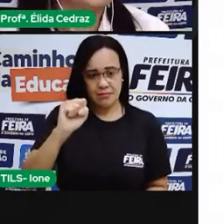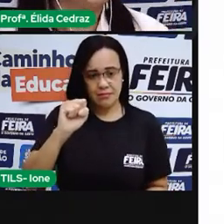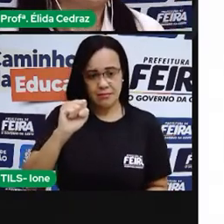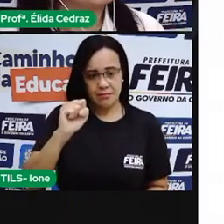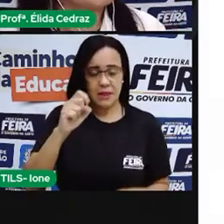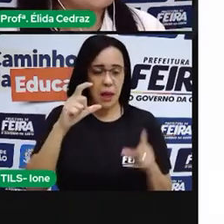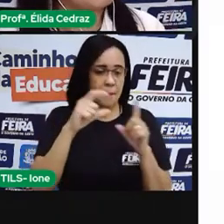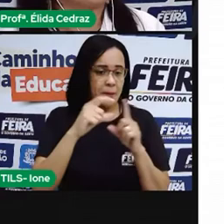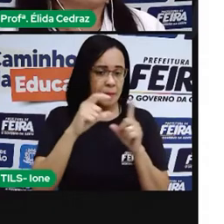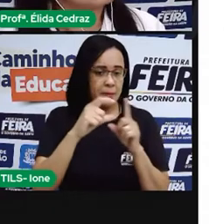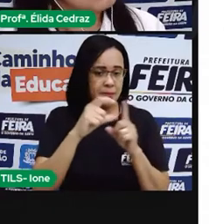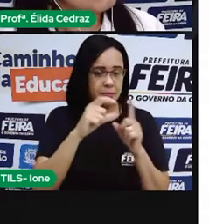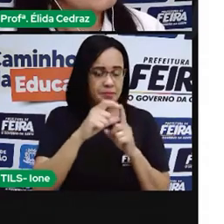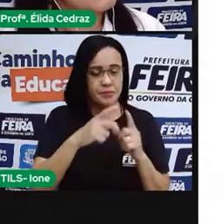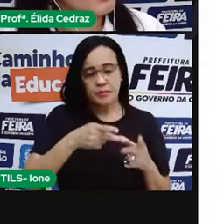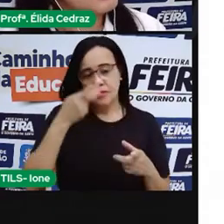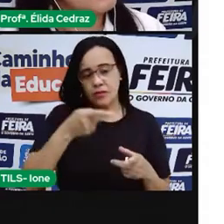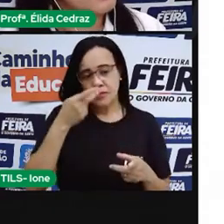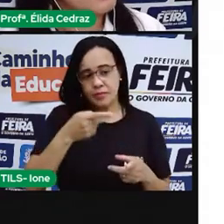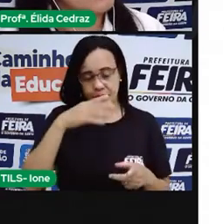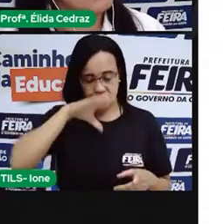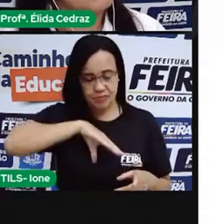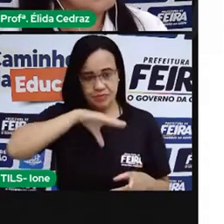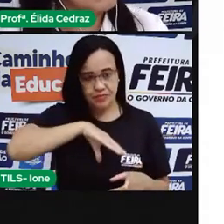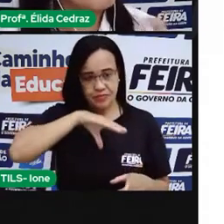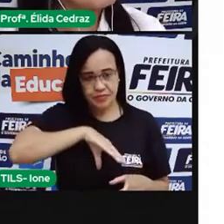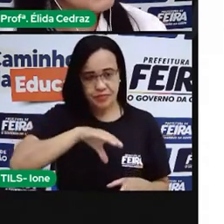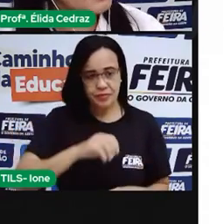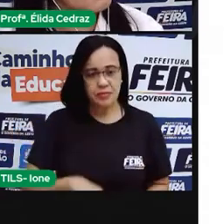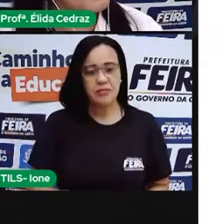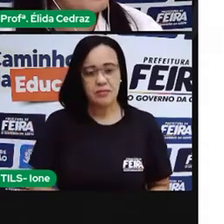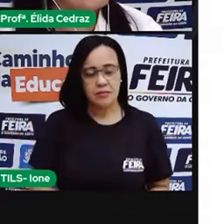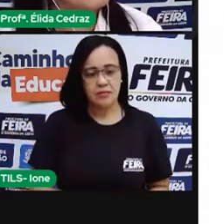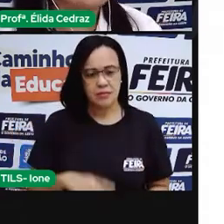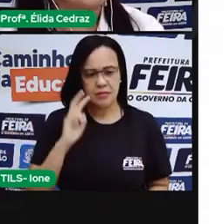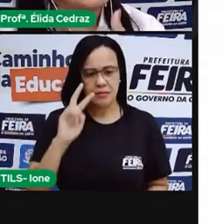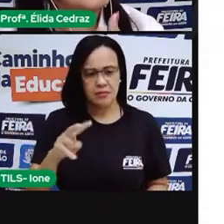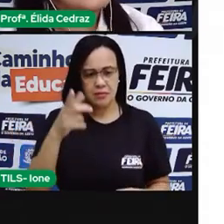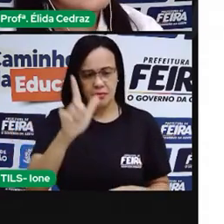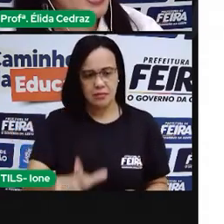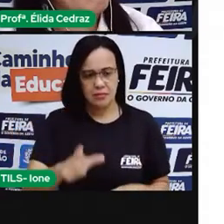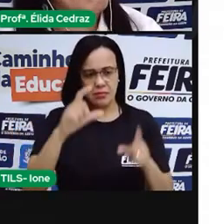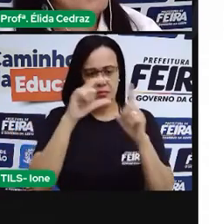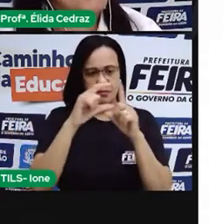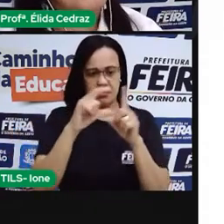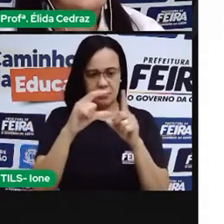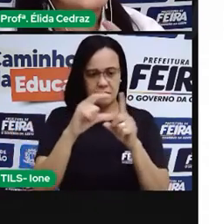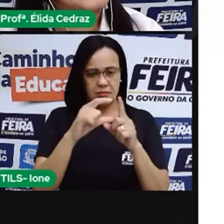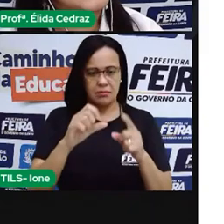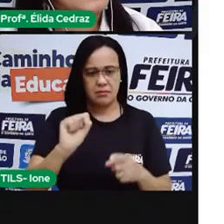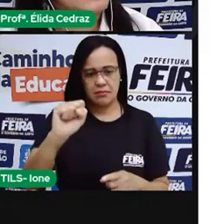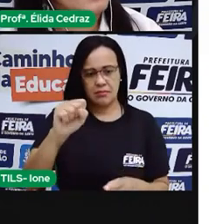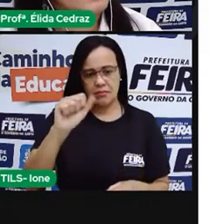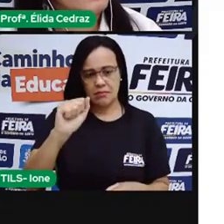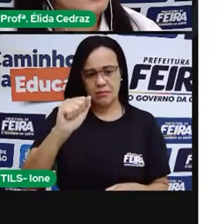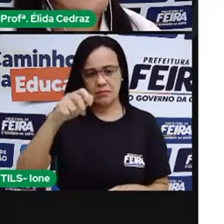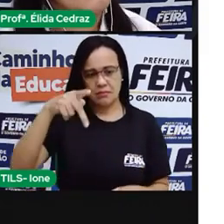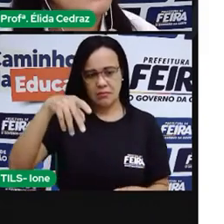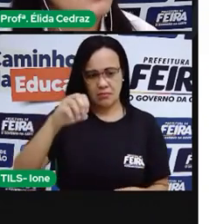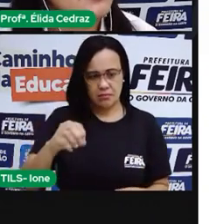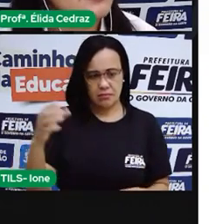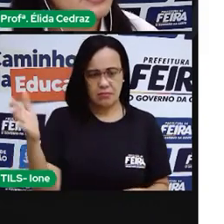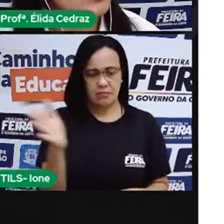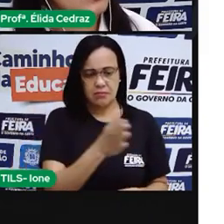pronúncia das palavras no slide anterior. Vamos ver essas palavras? Sapo,